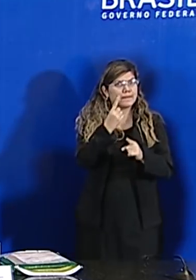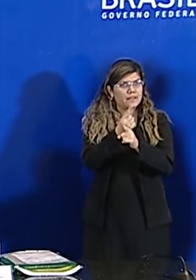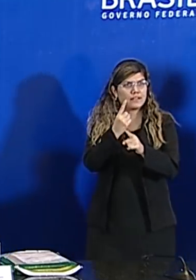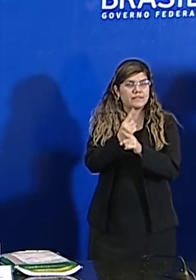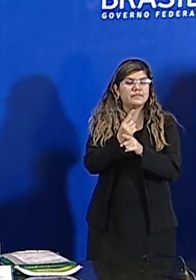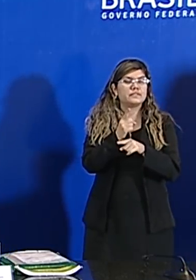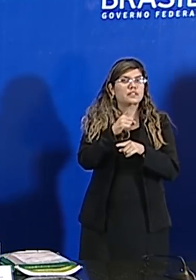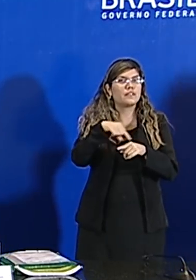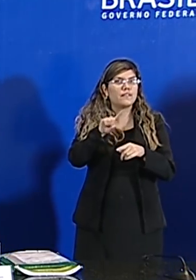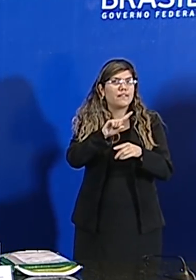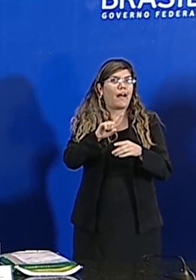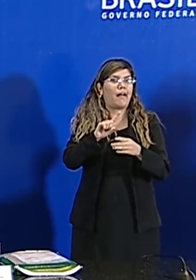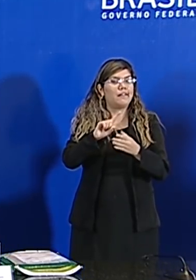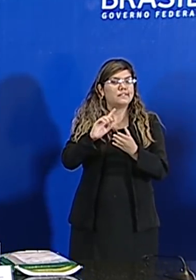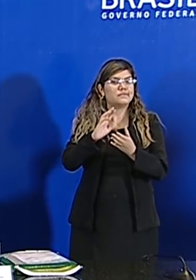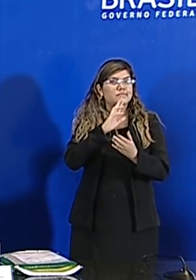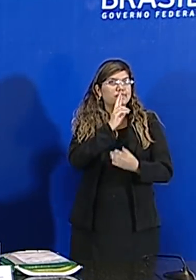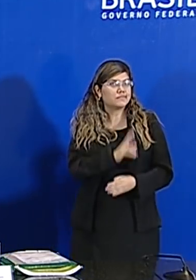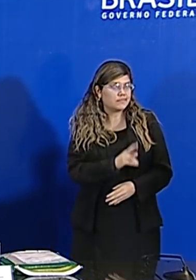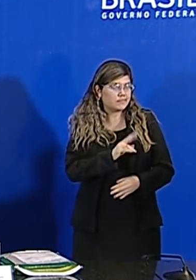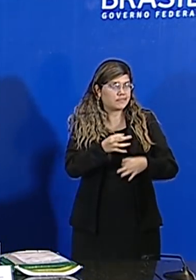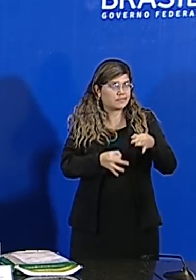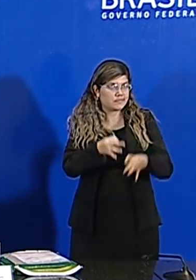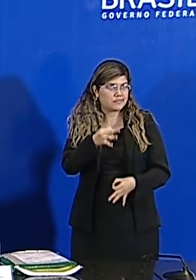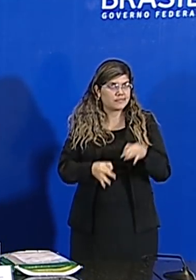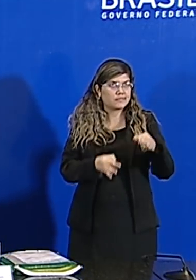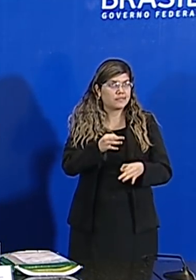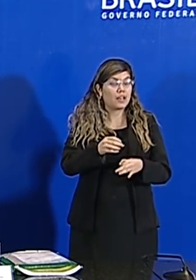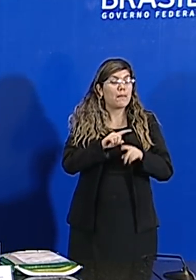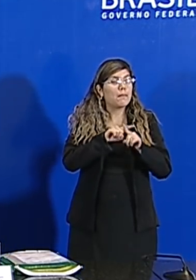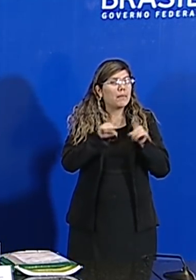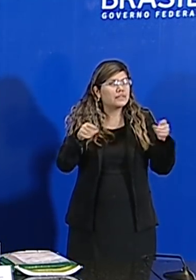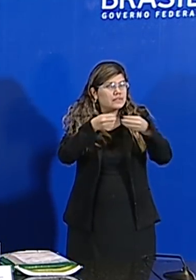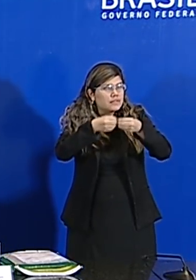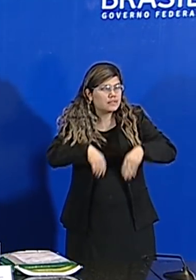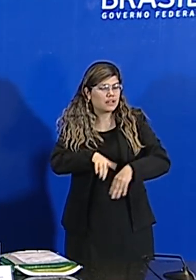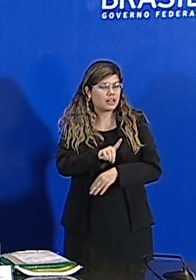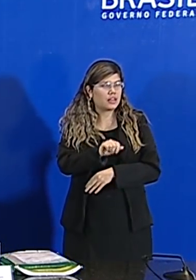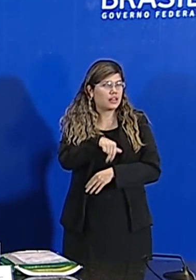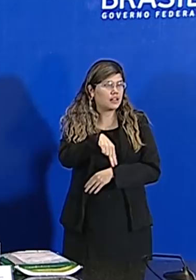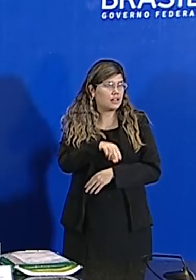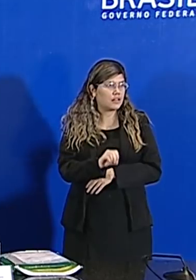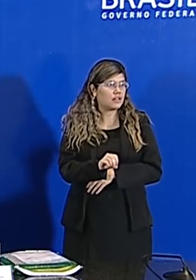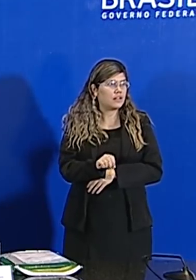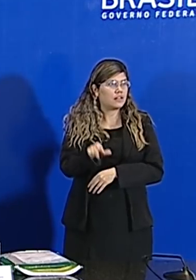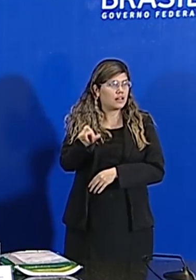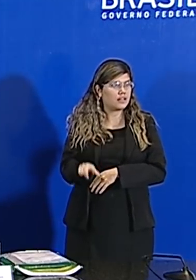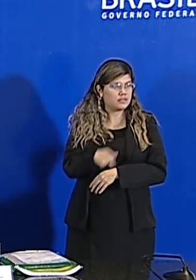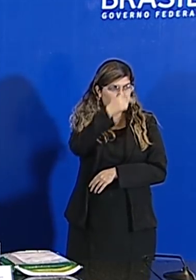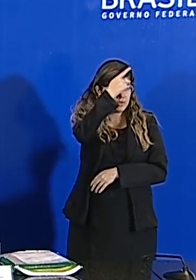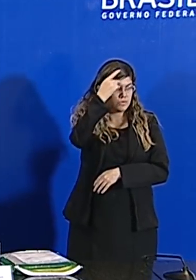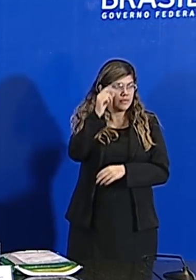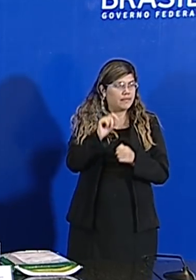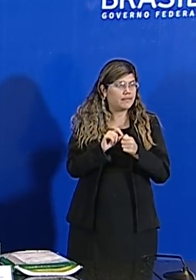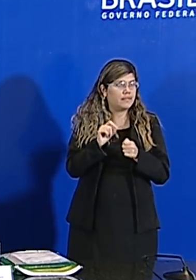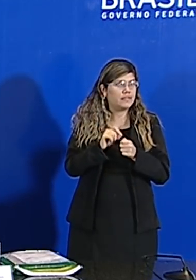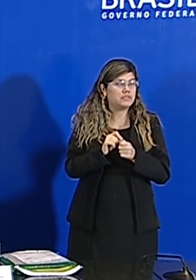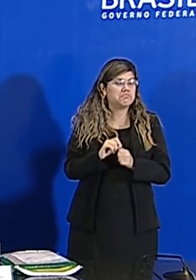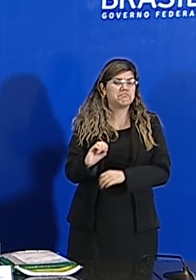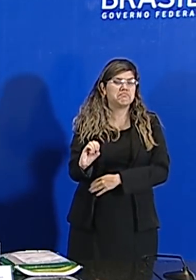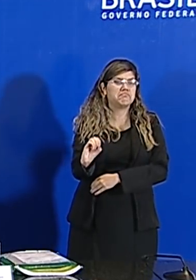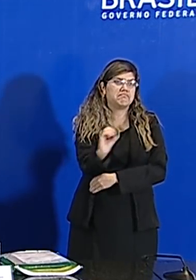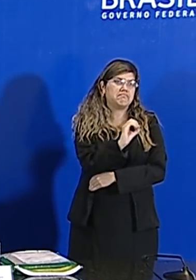pagar pelos atos e más intenções dela. Mas o dano que esse Beócio fez foi